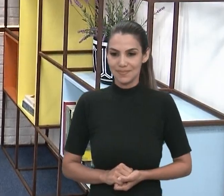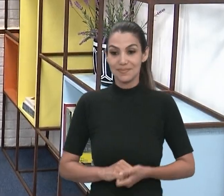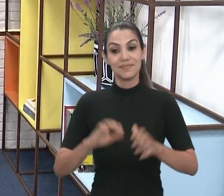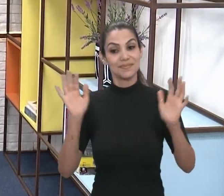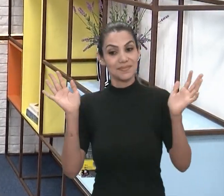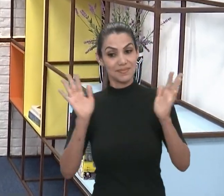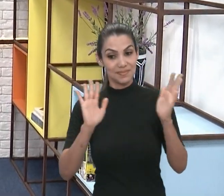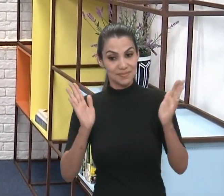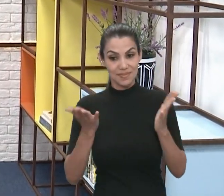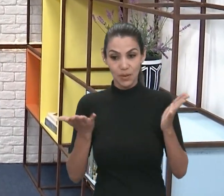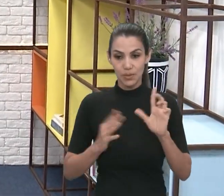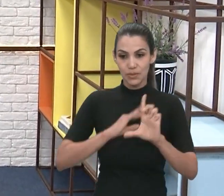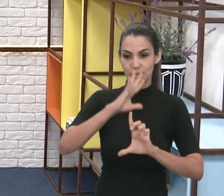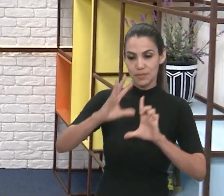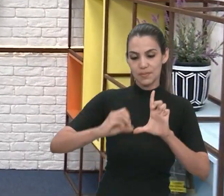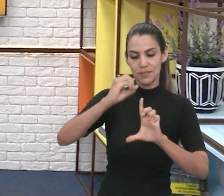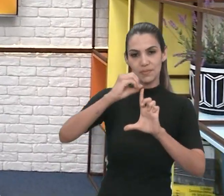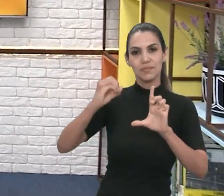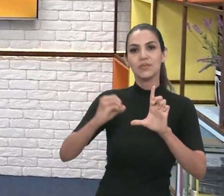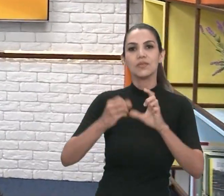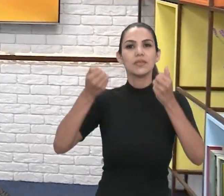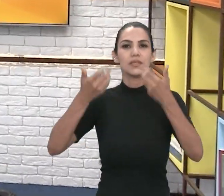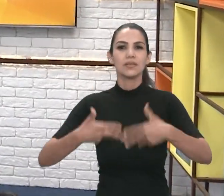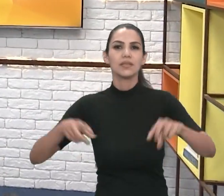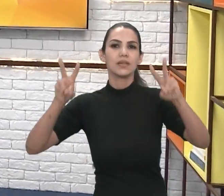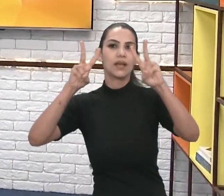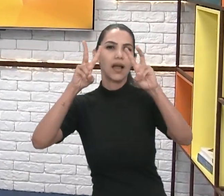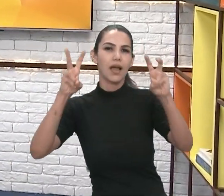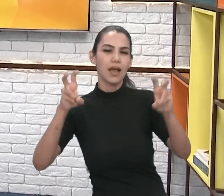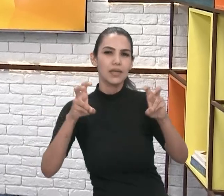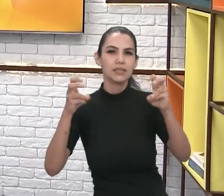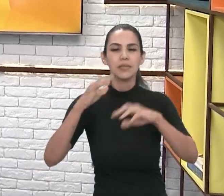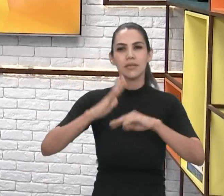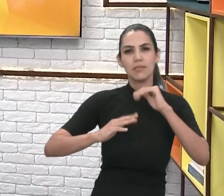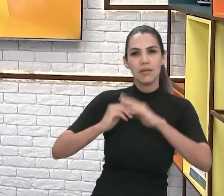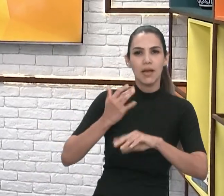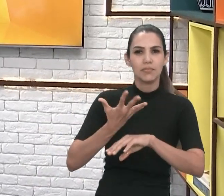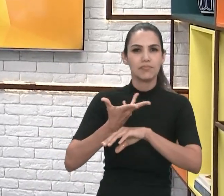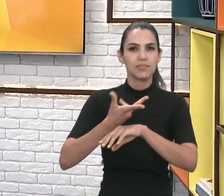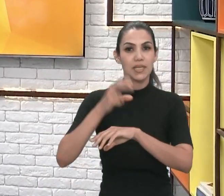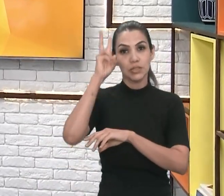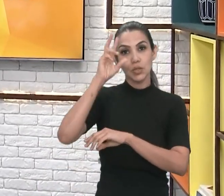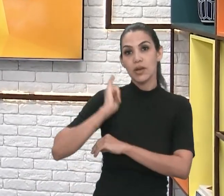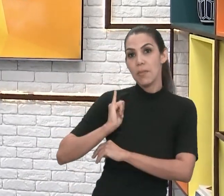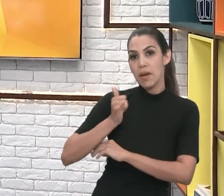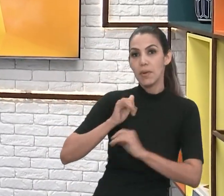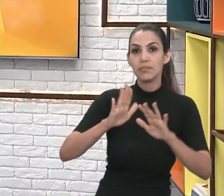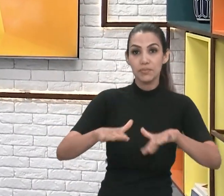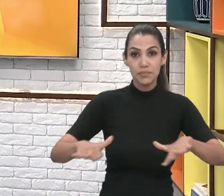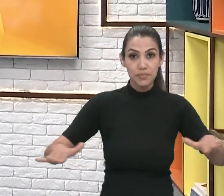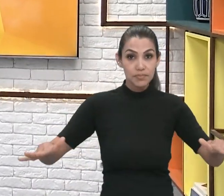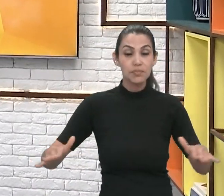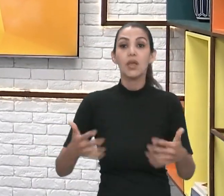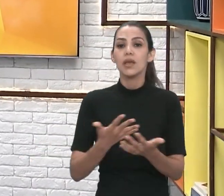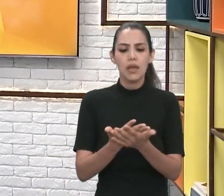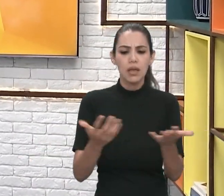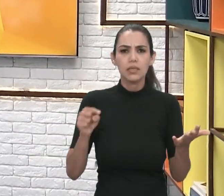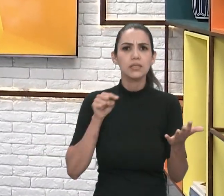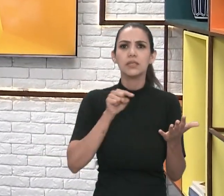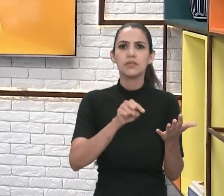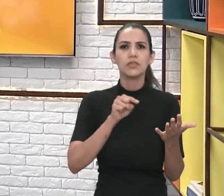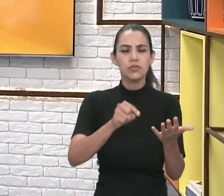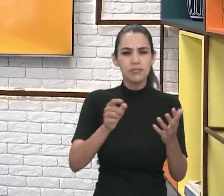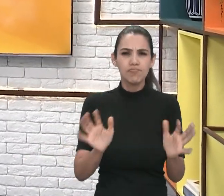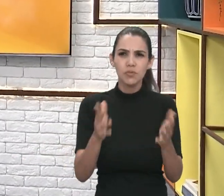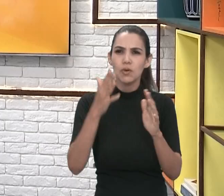Oi, pessoal! No Mundo UFG de hoje vamos falar da arte de contar histórias com a primeira infância. Um evento que promove a